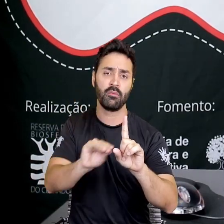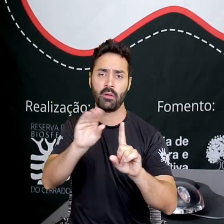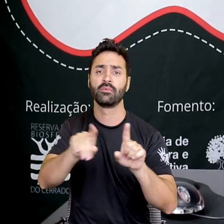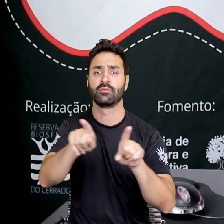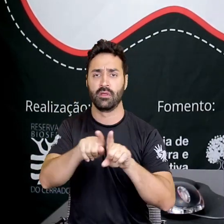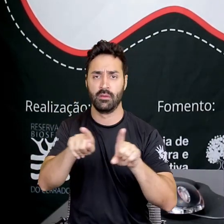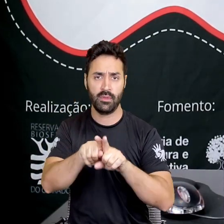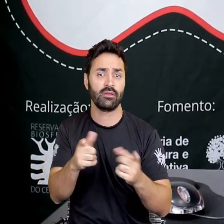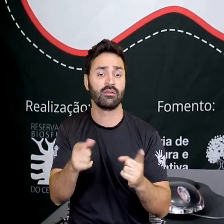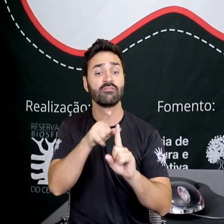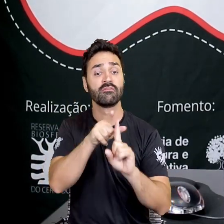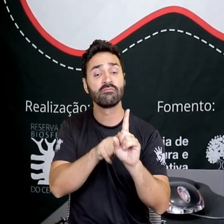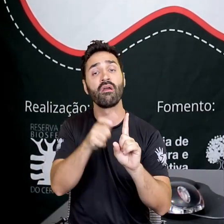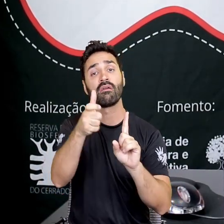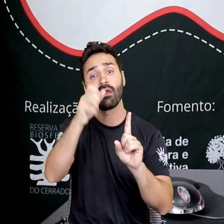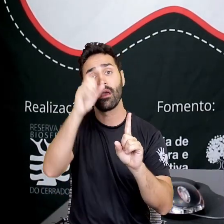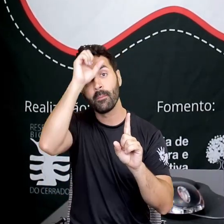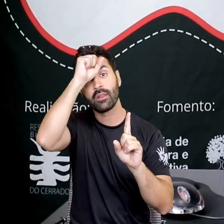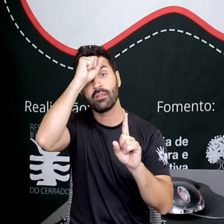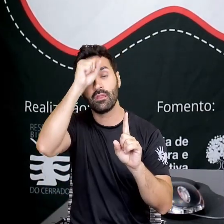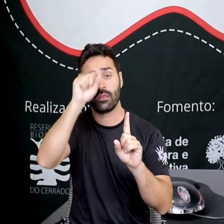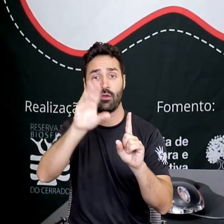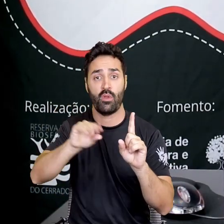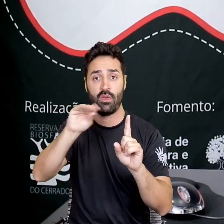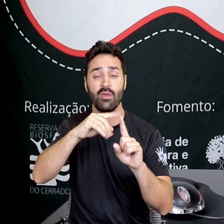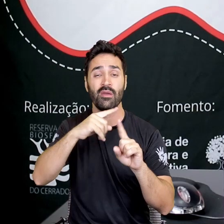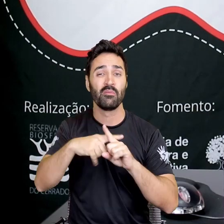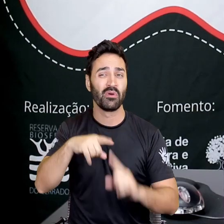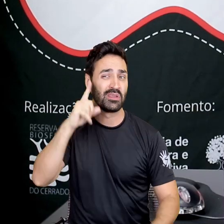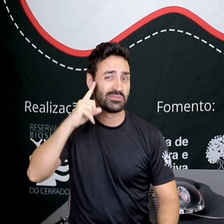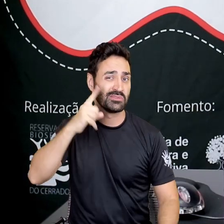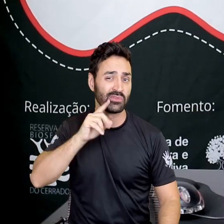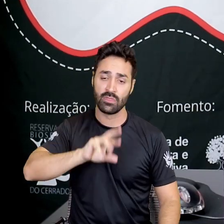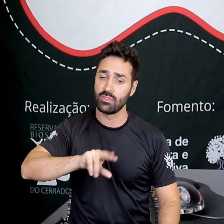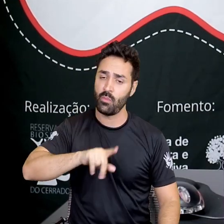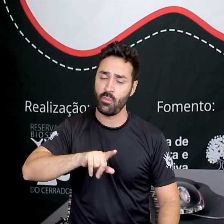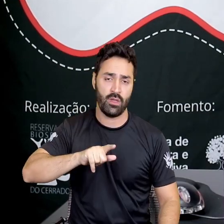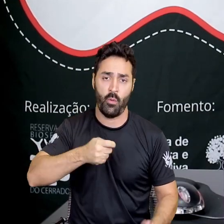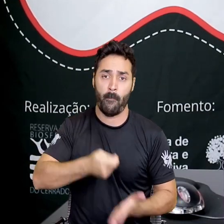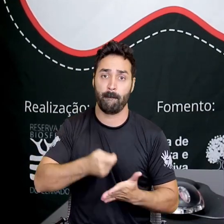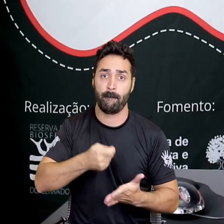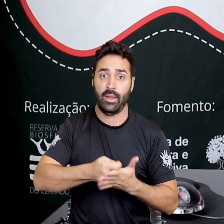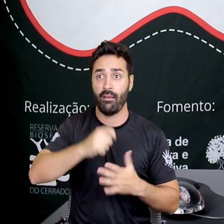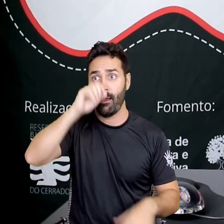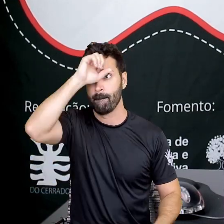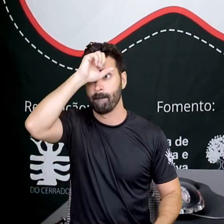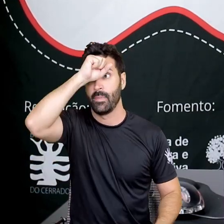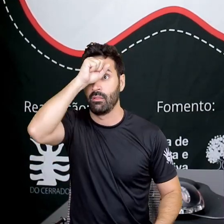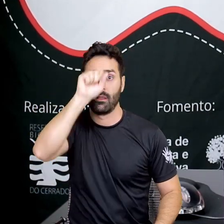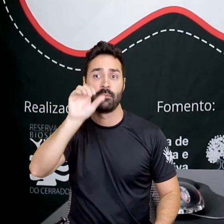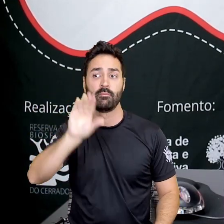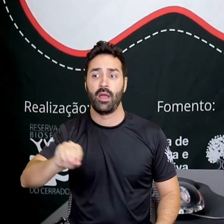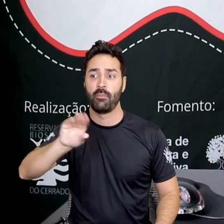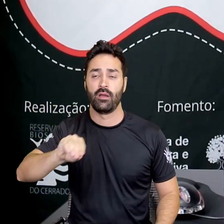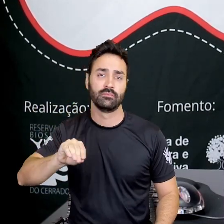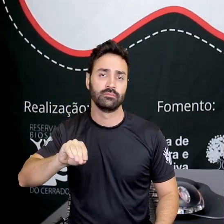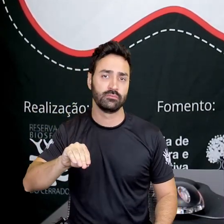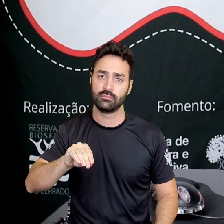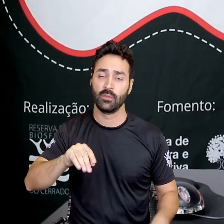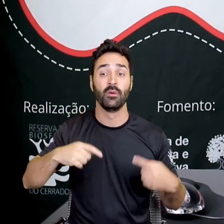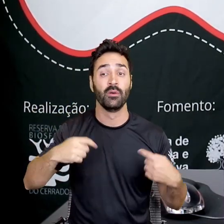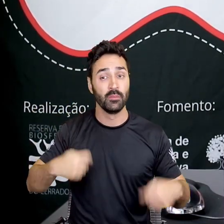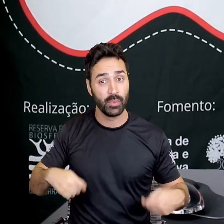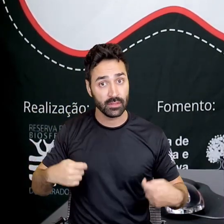querer aprender uma língua oral, porque uma pessoa surda ela não é obrigada a aprender uma língua oral, tá? Ela tem que aprender a